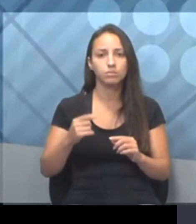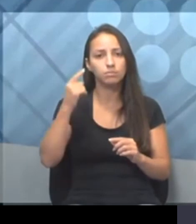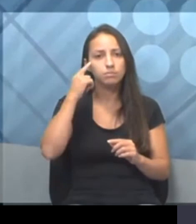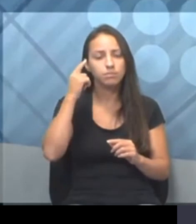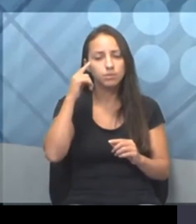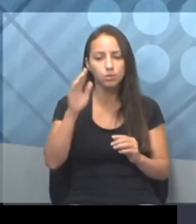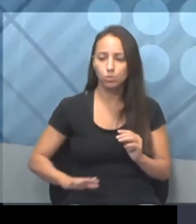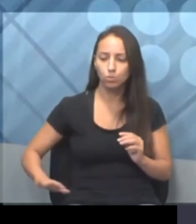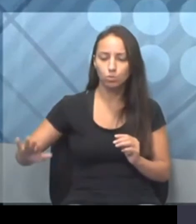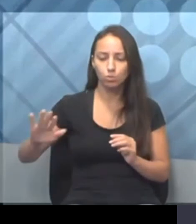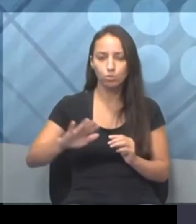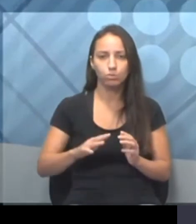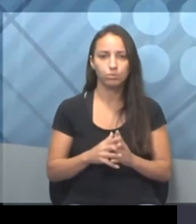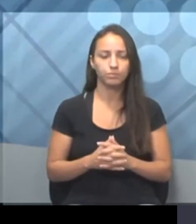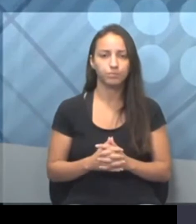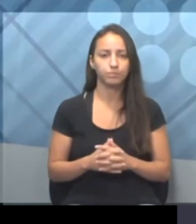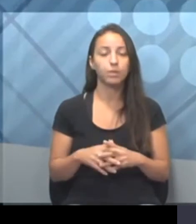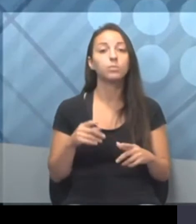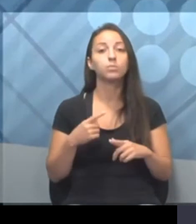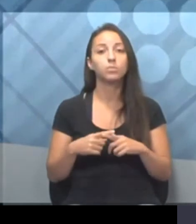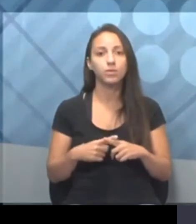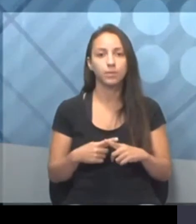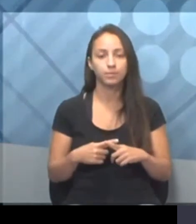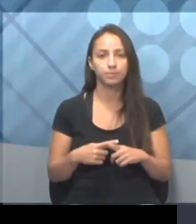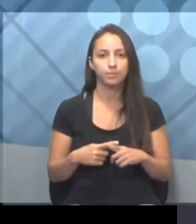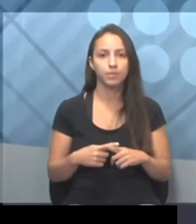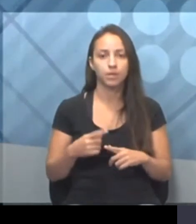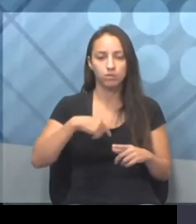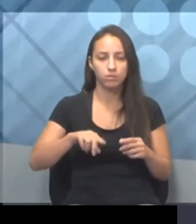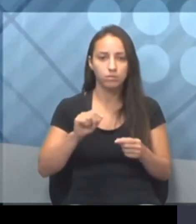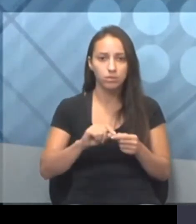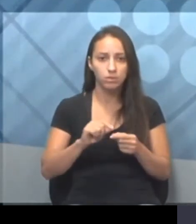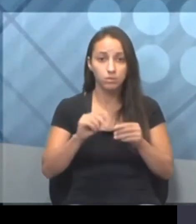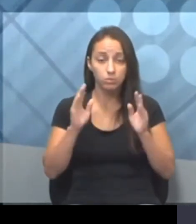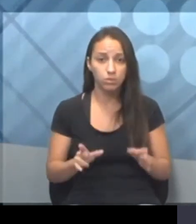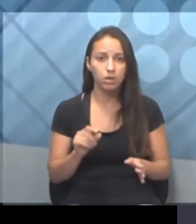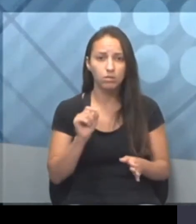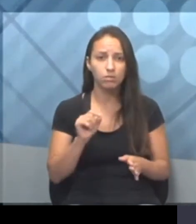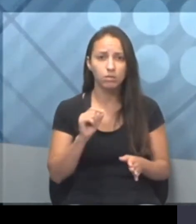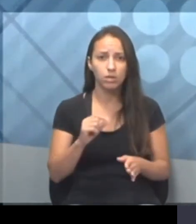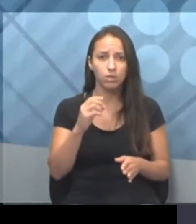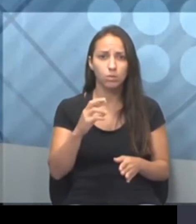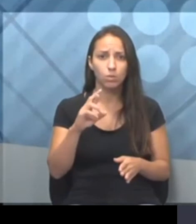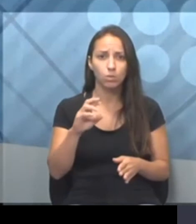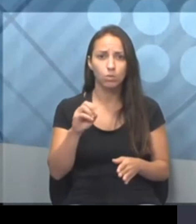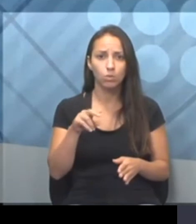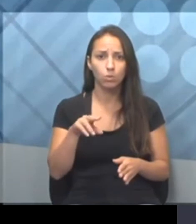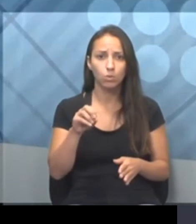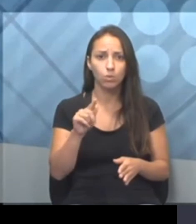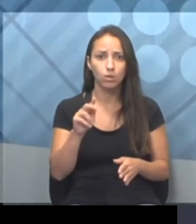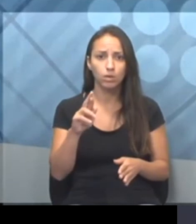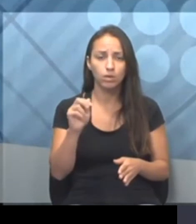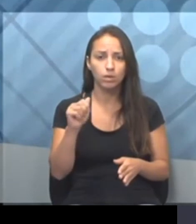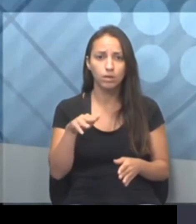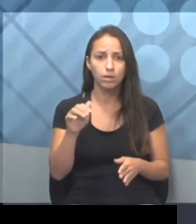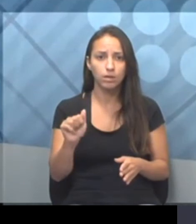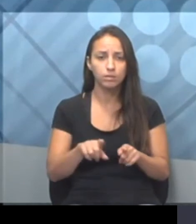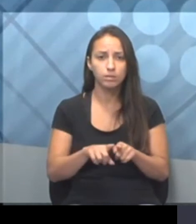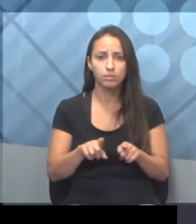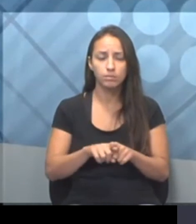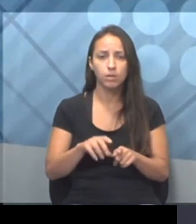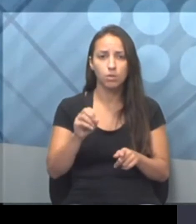importantíssimo nós pensarmos no todo. Porque nós fizemos lá no início do processo de projeto o nosso